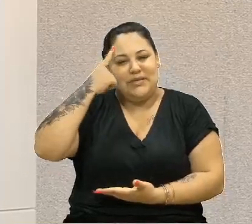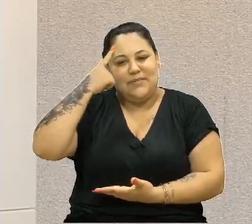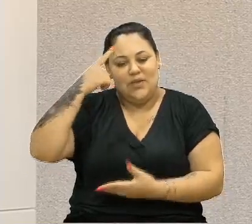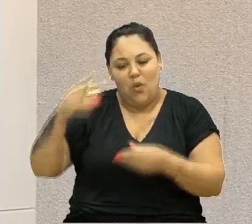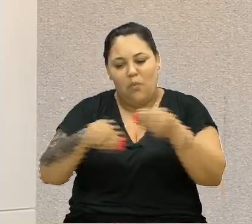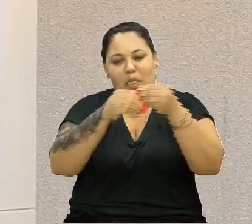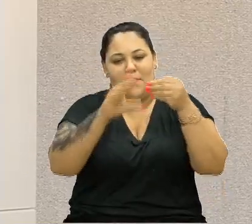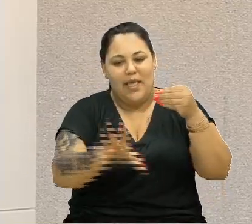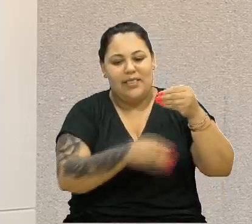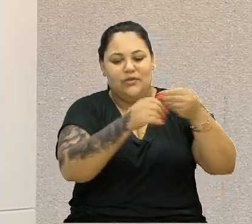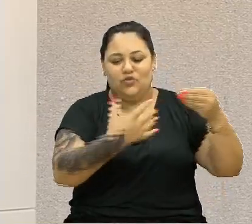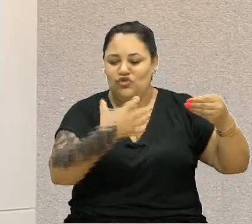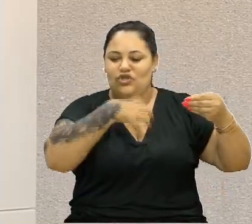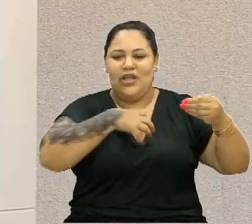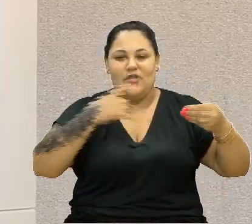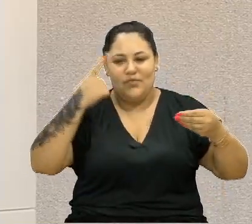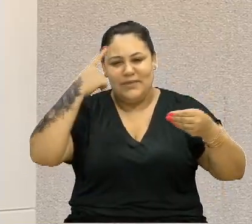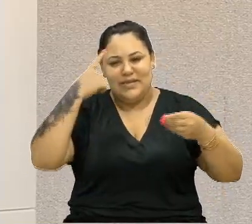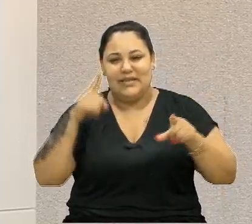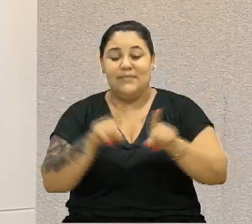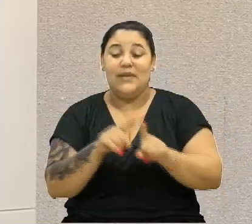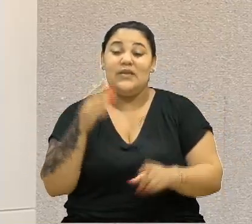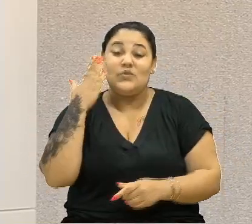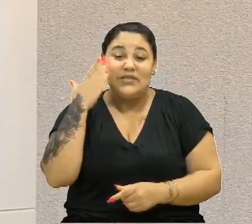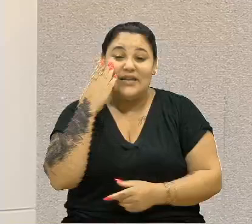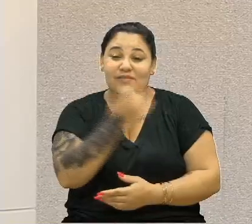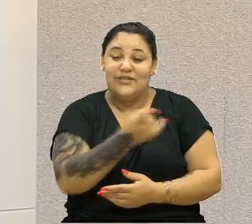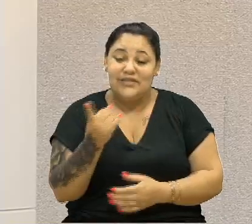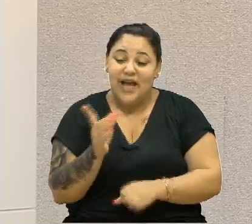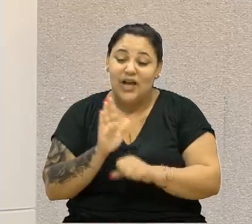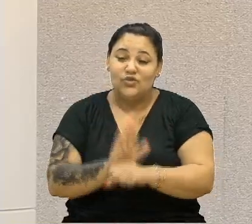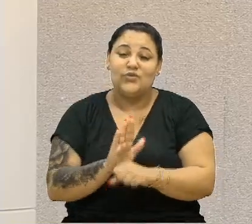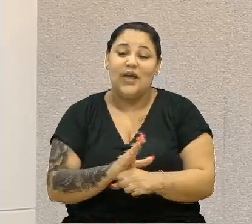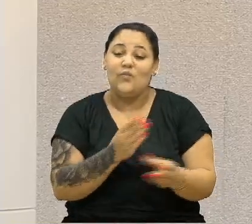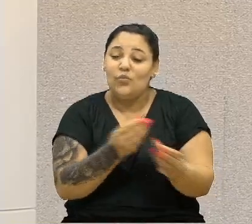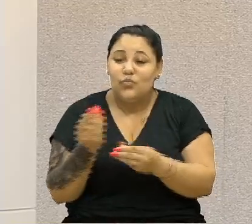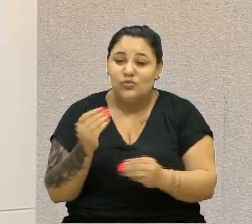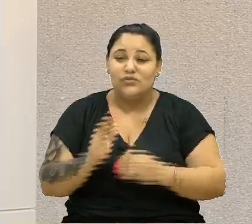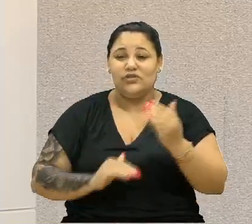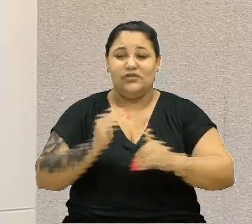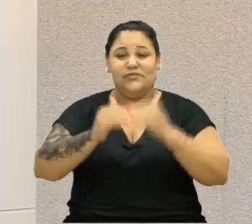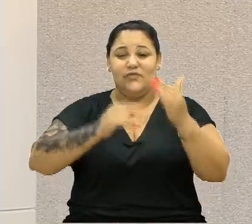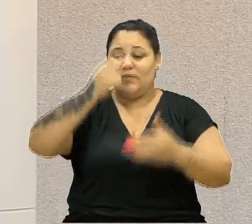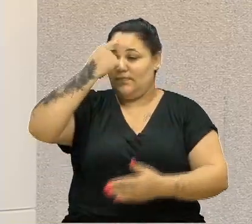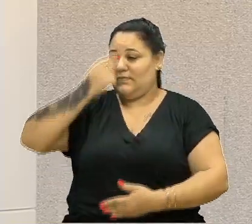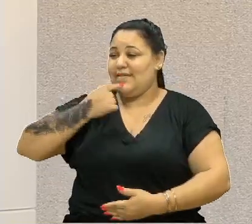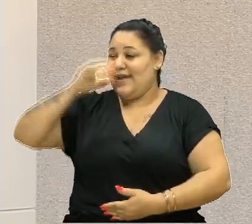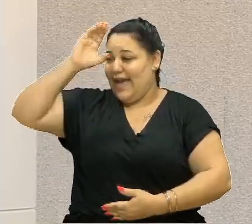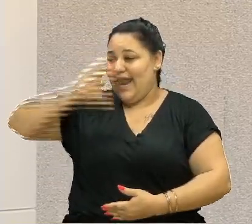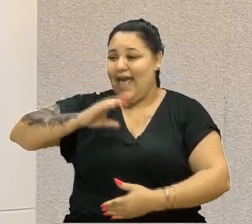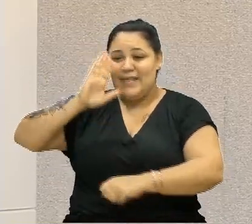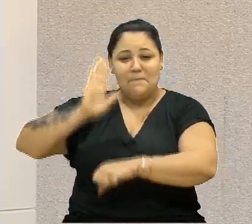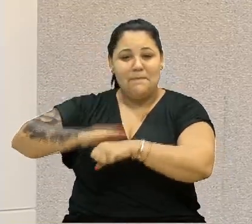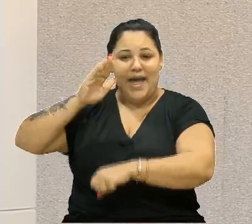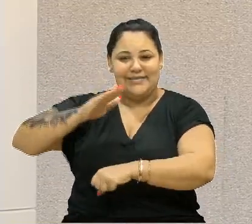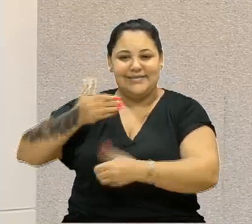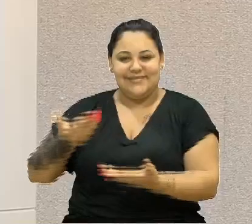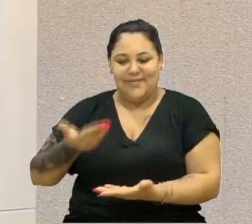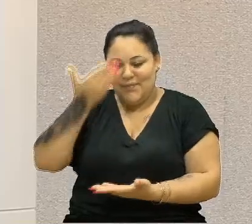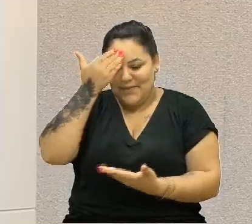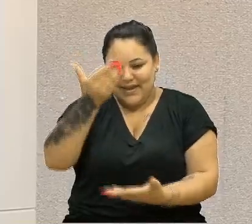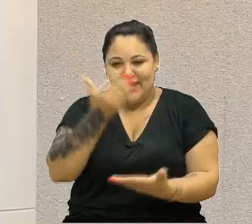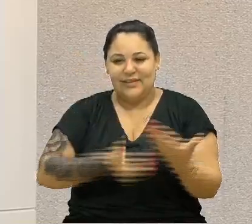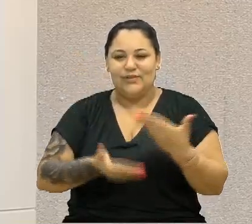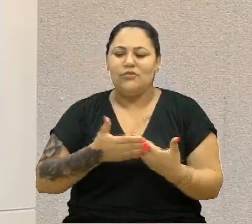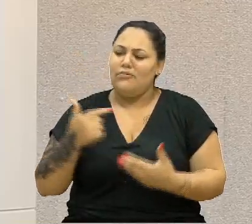agir, de pensar, e eu sei que vocês ajudaram muito a desenvolver o meu caráter ainda mais. Então, meu muito obrigado a todos vocês, e